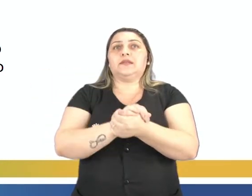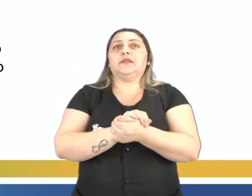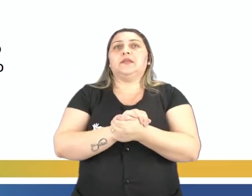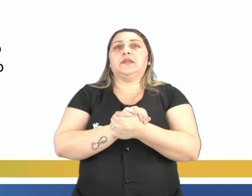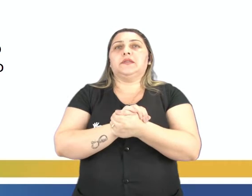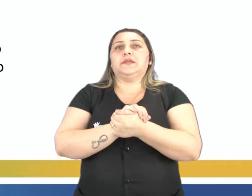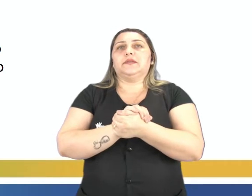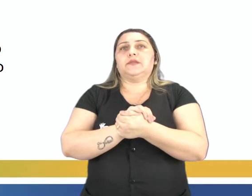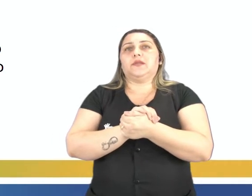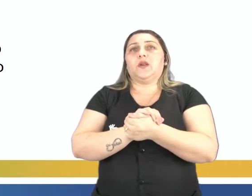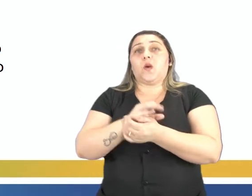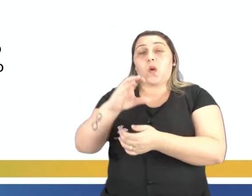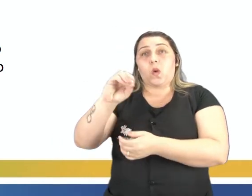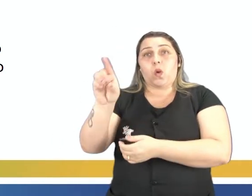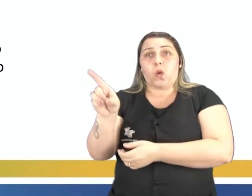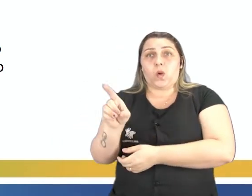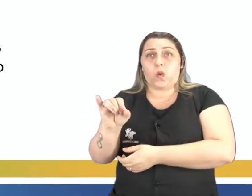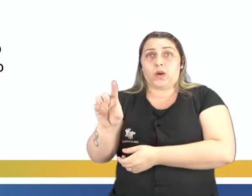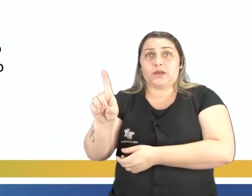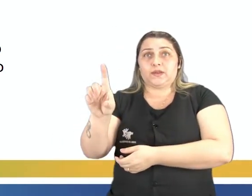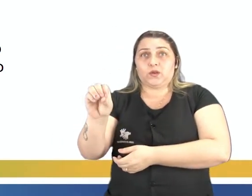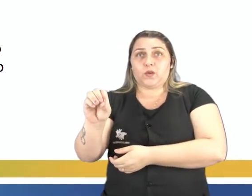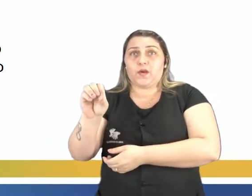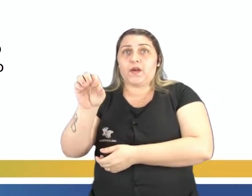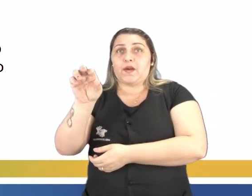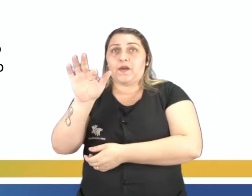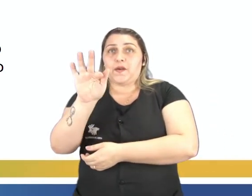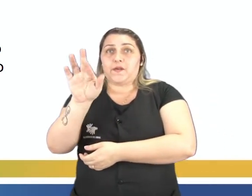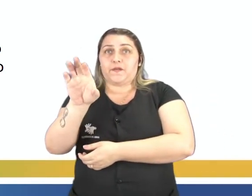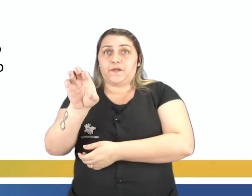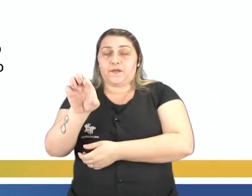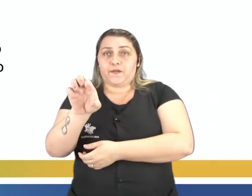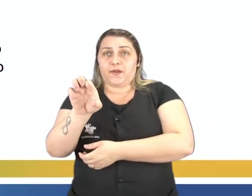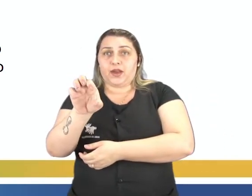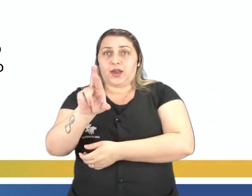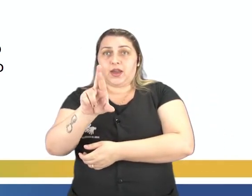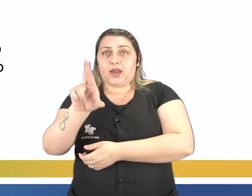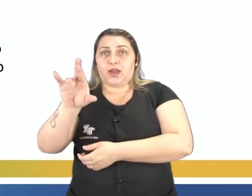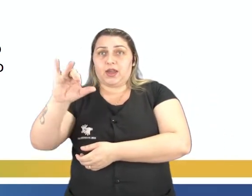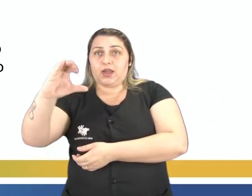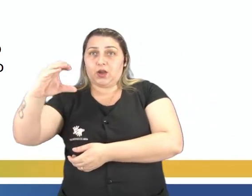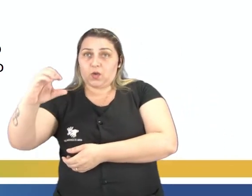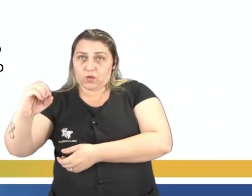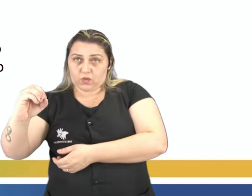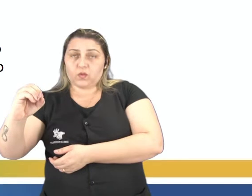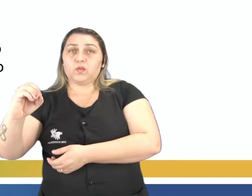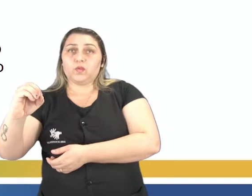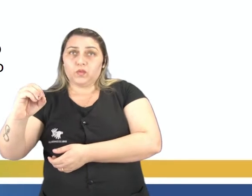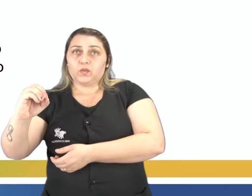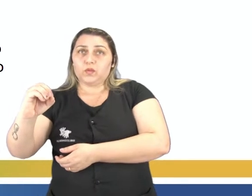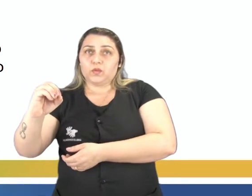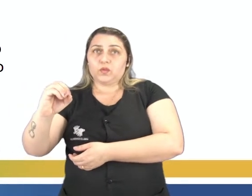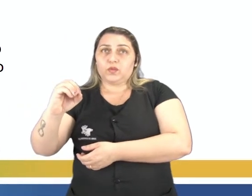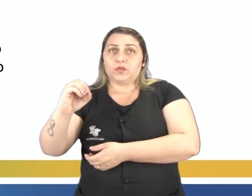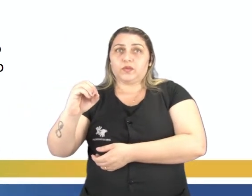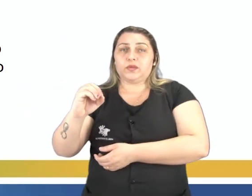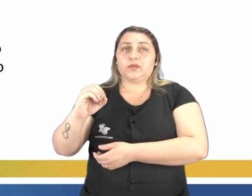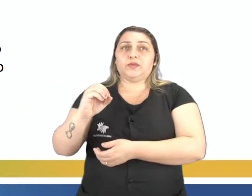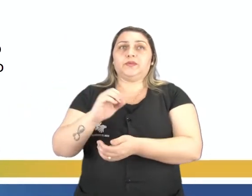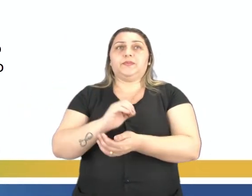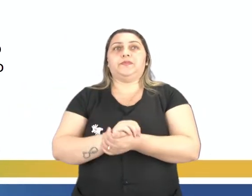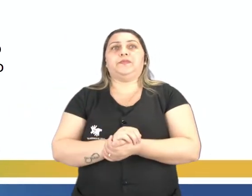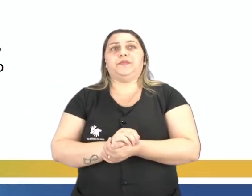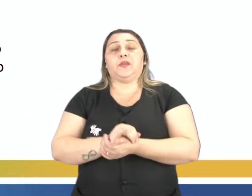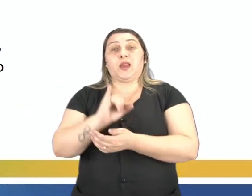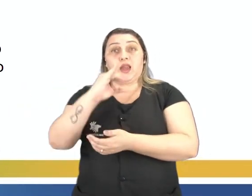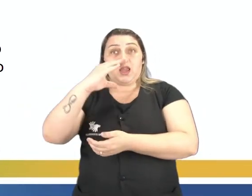com NOx 3. E nós temos aqui no segundo exemplo, o ferro com NOx 2. Então, a gente tem aqui,